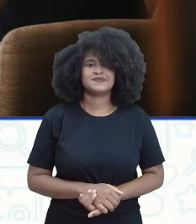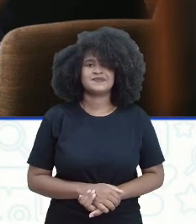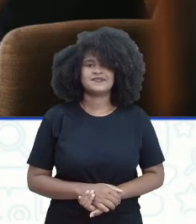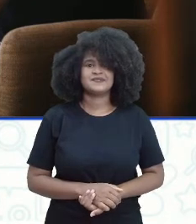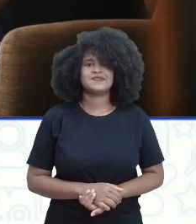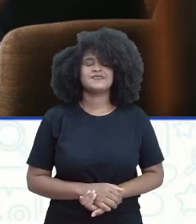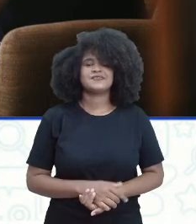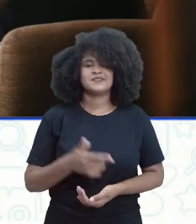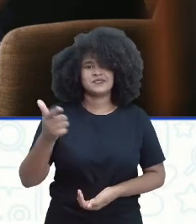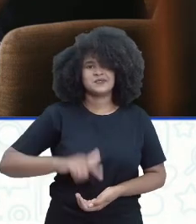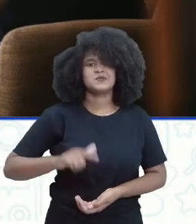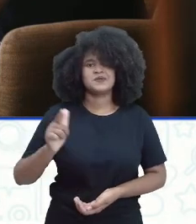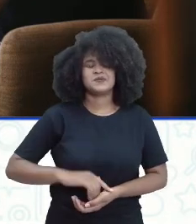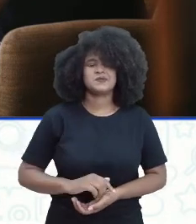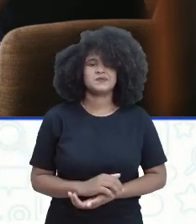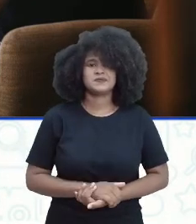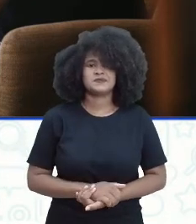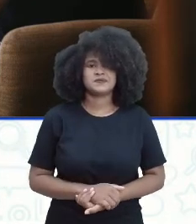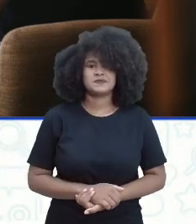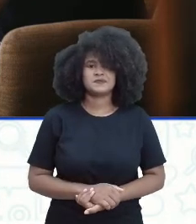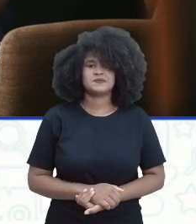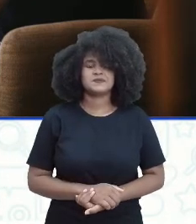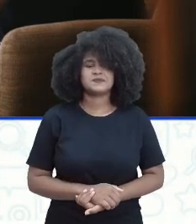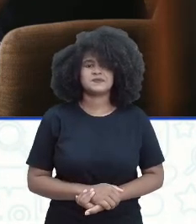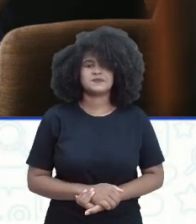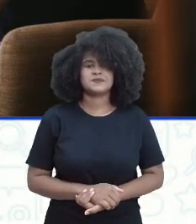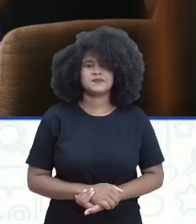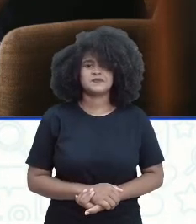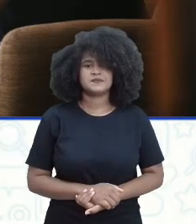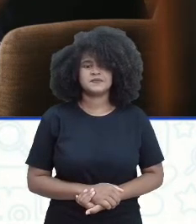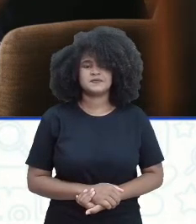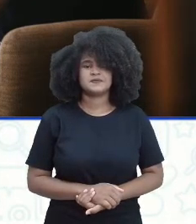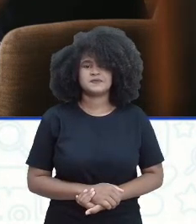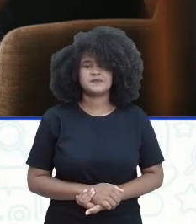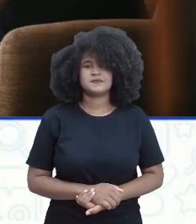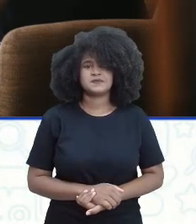A estrutura, é verdade. vamos lá. Hi, how are you?